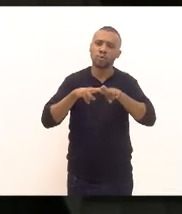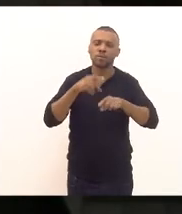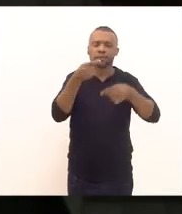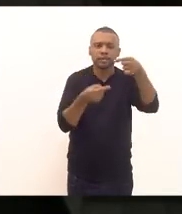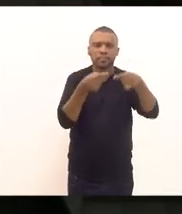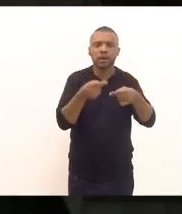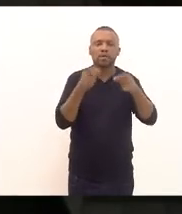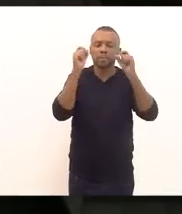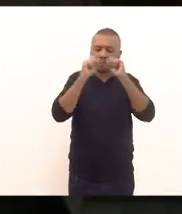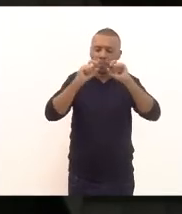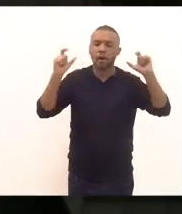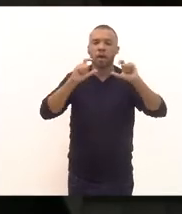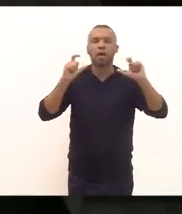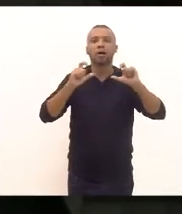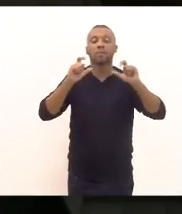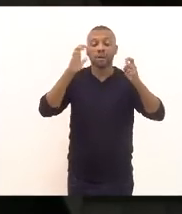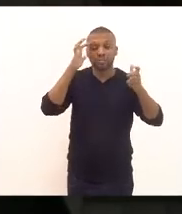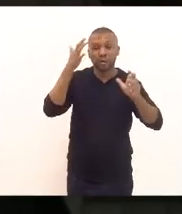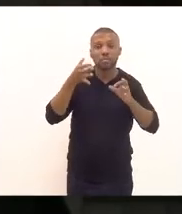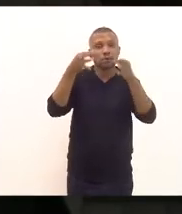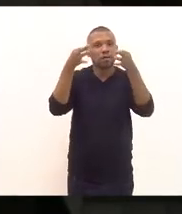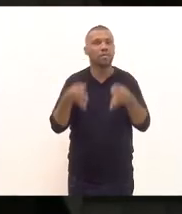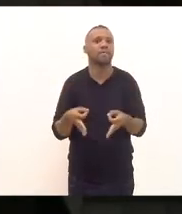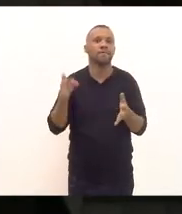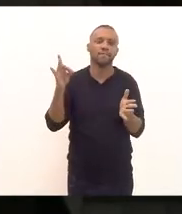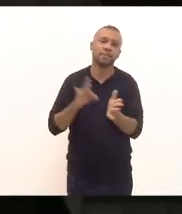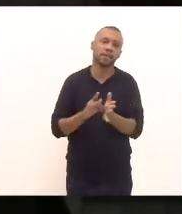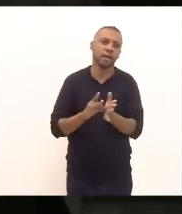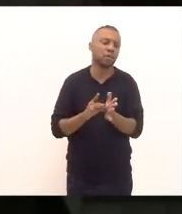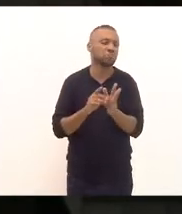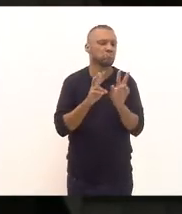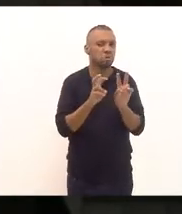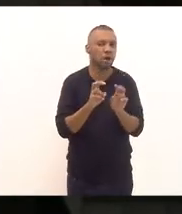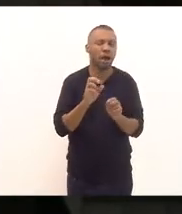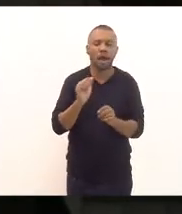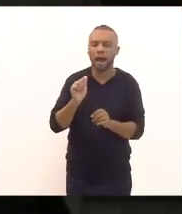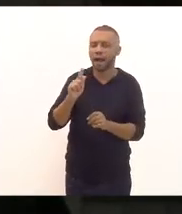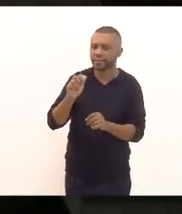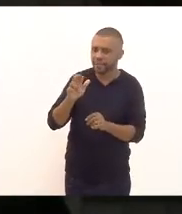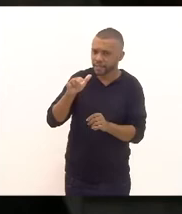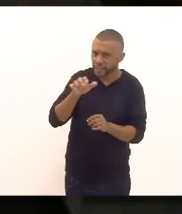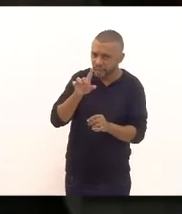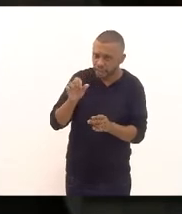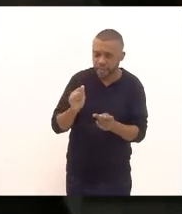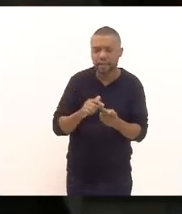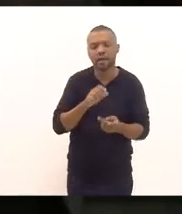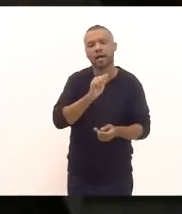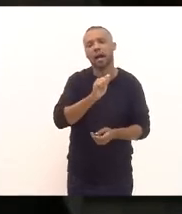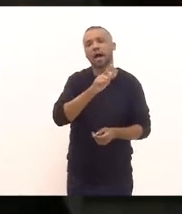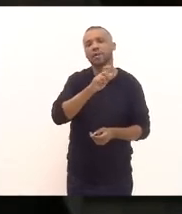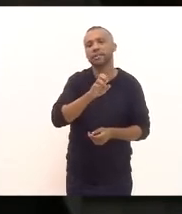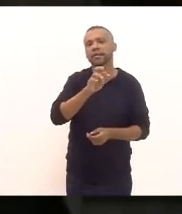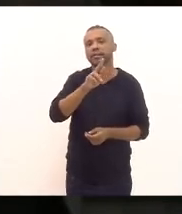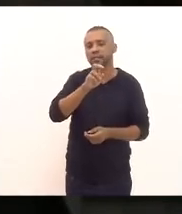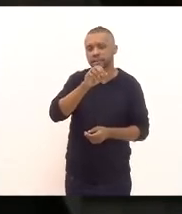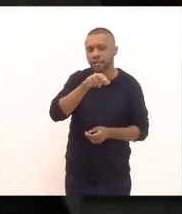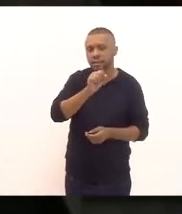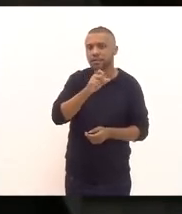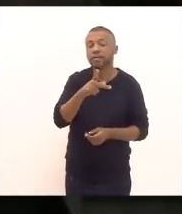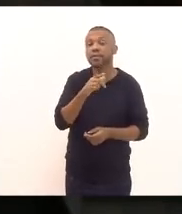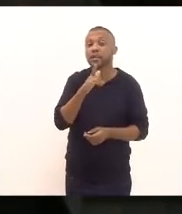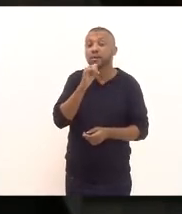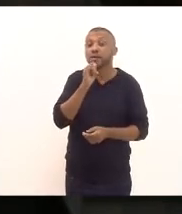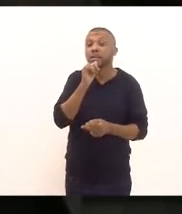esse debate aqui para chamar atenção Para fatos concretos seja seja em relação à Gênese seja em relação à de transp de aqui dois